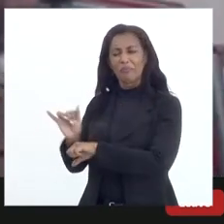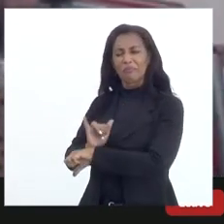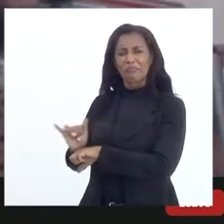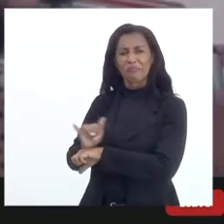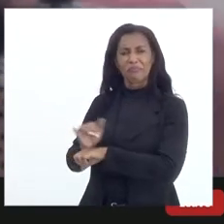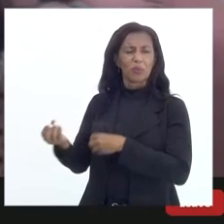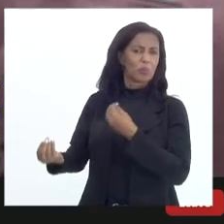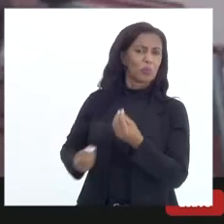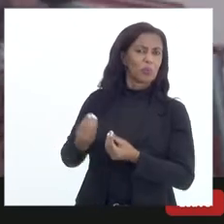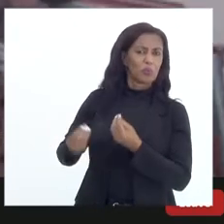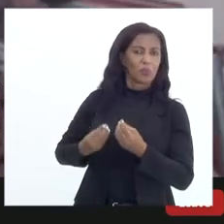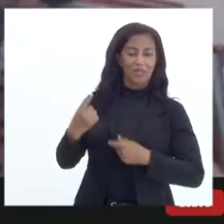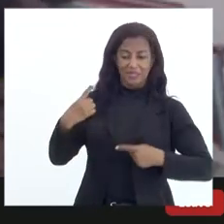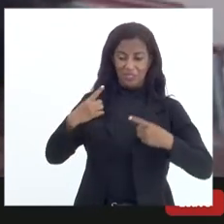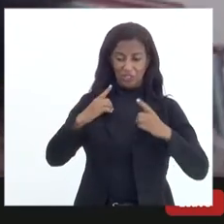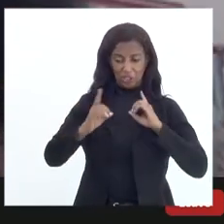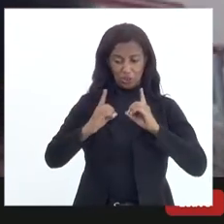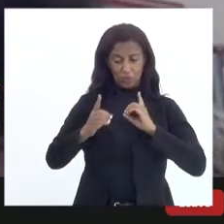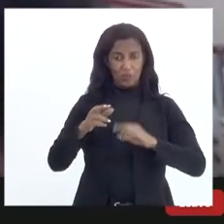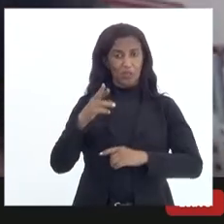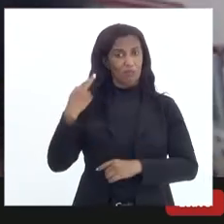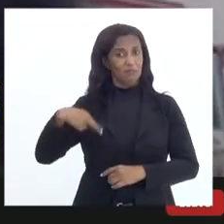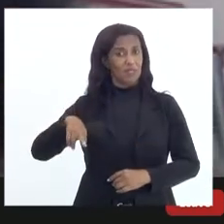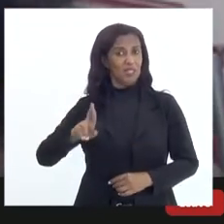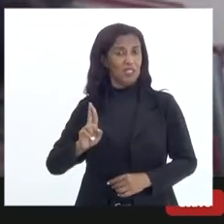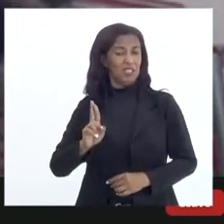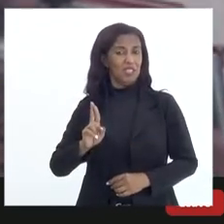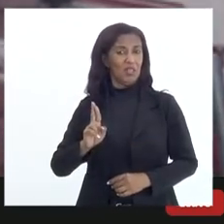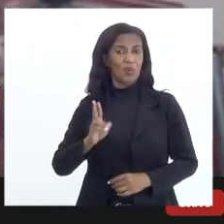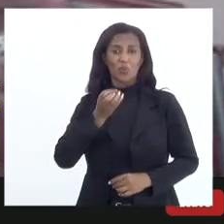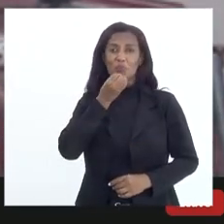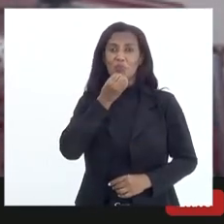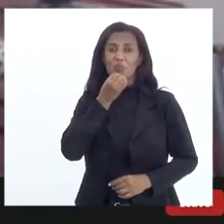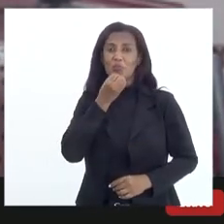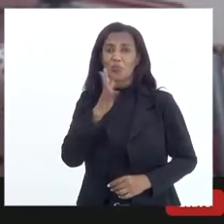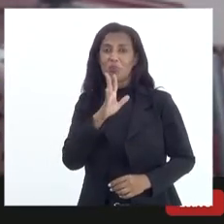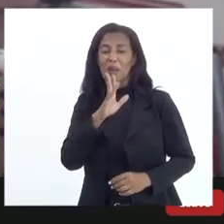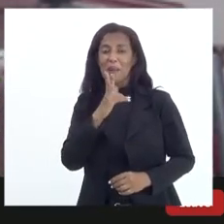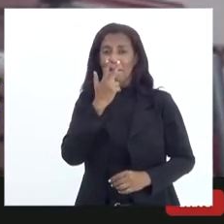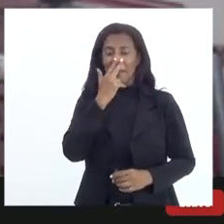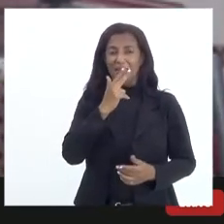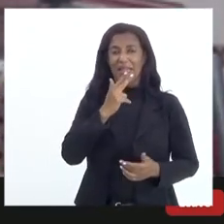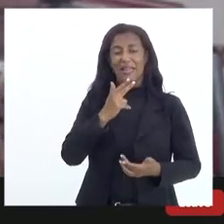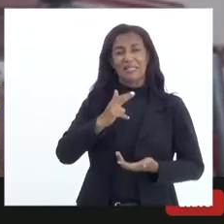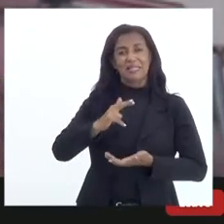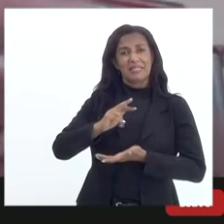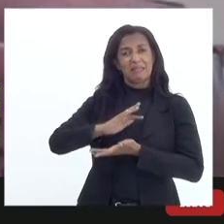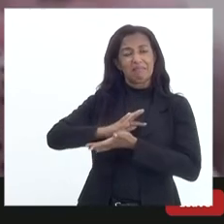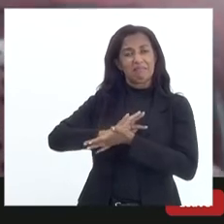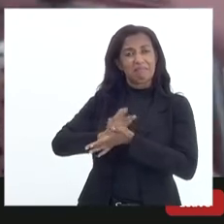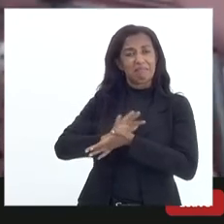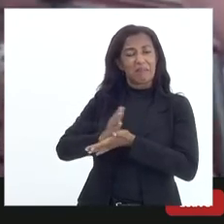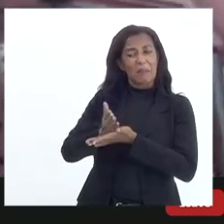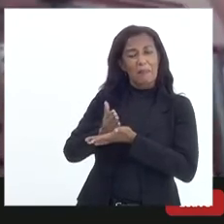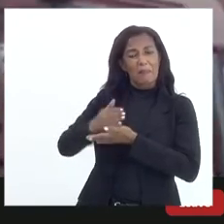que a discussão da religião não era uma discussão bem-vinda, era uma discussão excluída, né, a resolução,